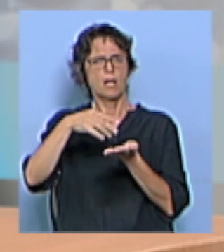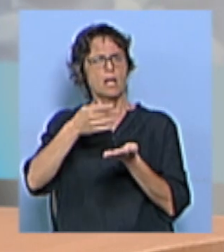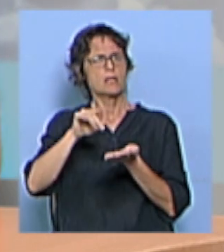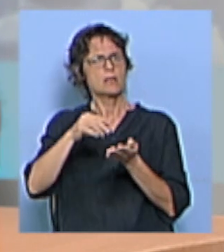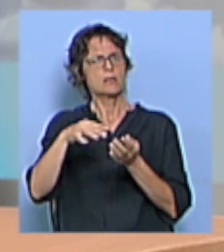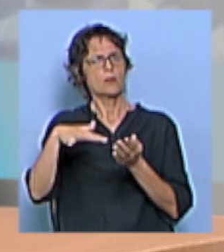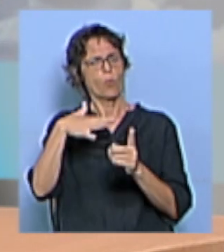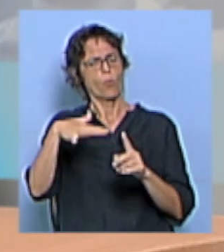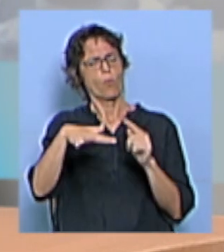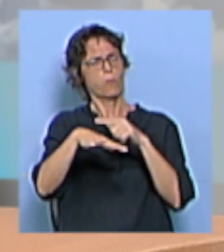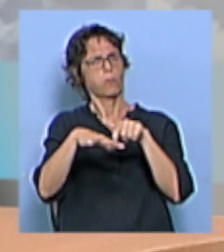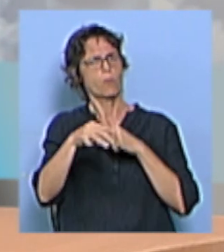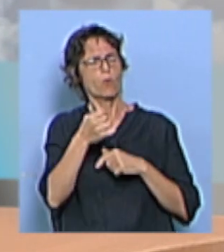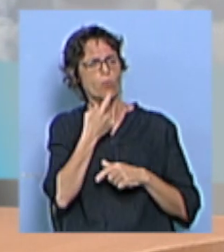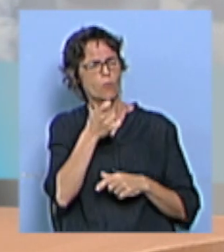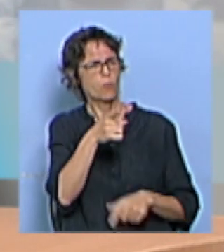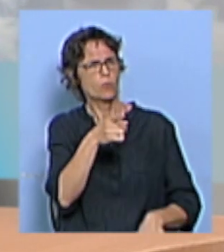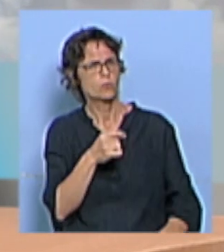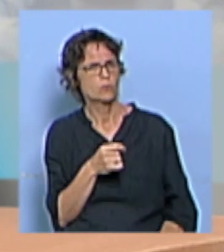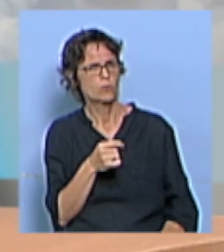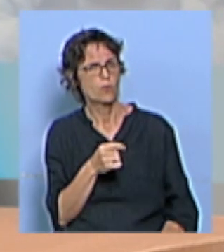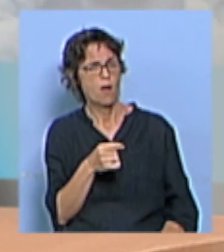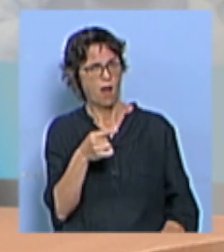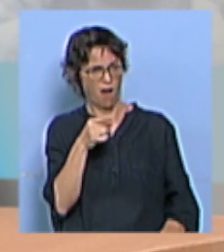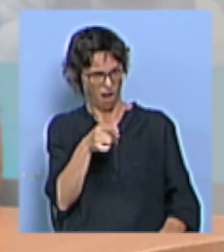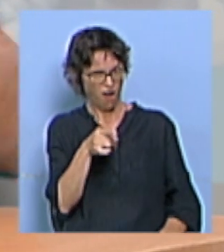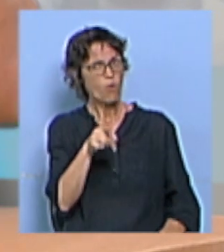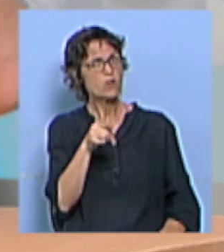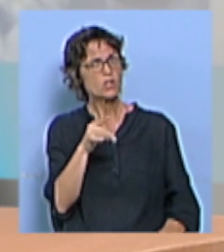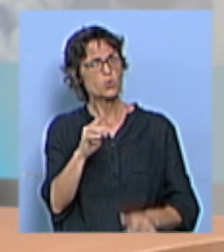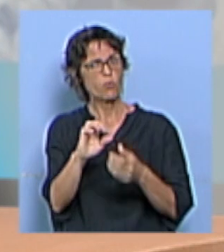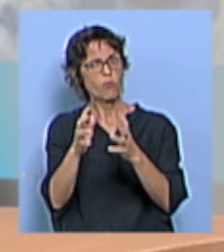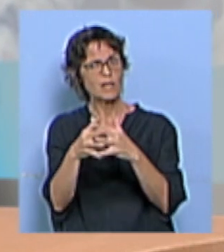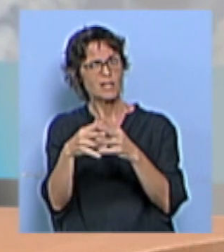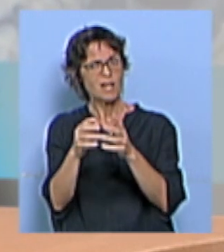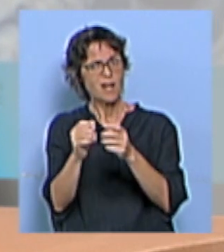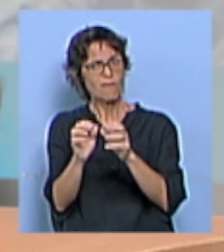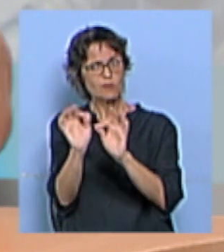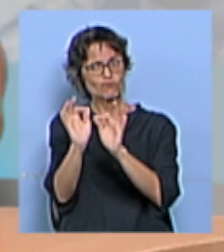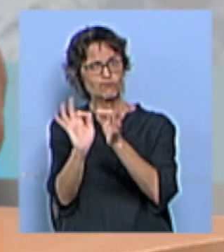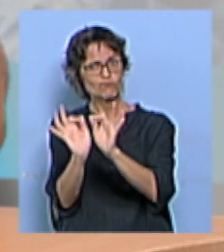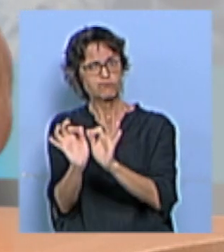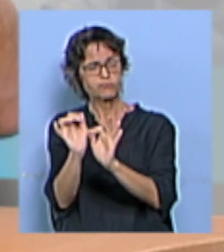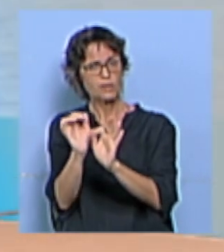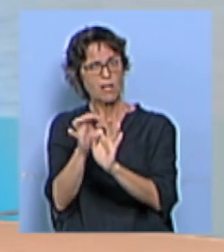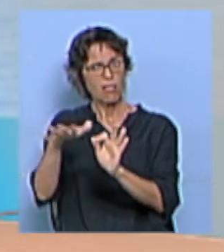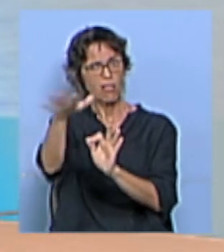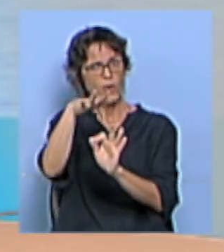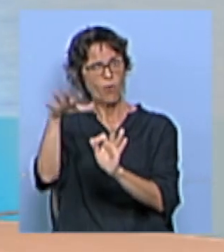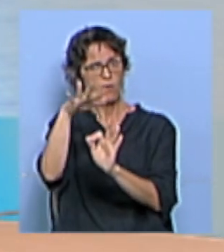vem depois da ressurreição, é agora que vais restaurar o reino de Israel? Eles ainda estavam com essa. Sim, é difícil mudar aquele